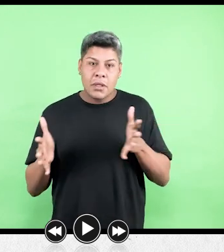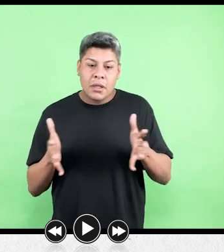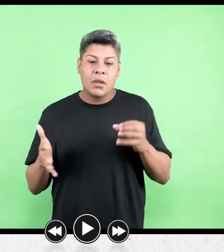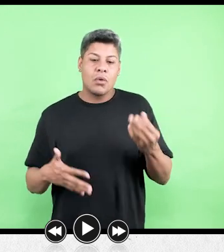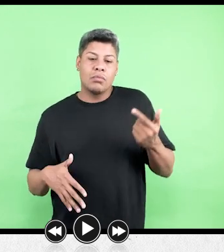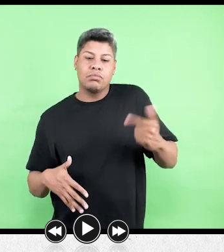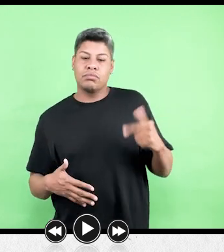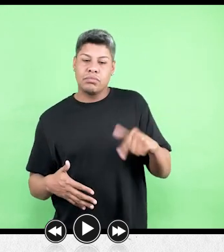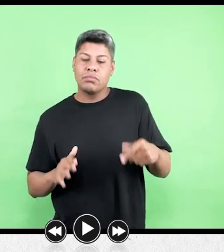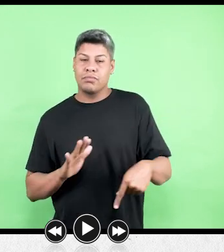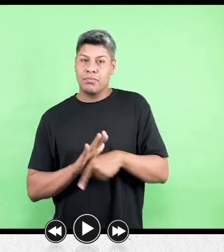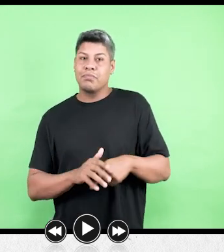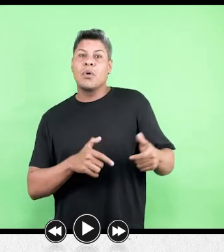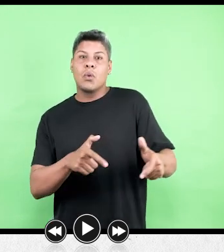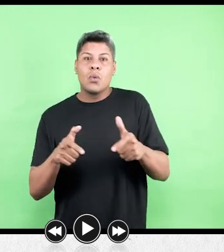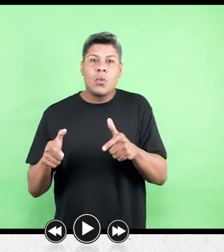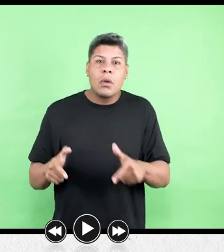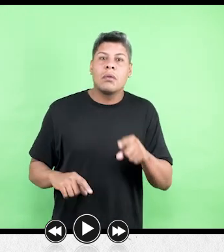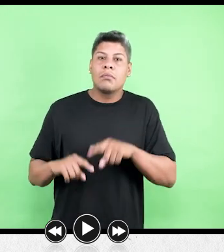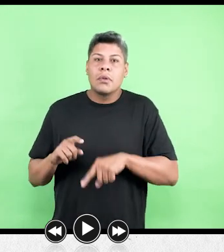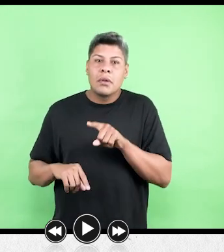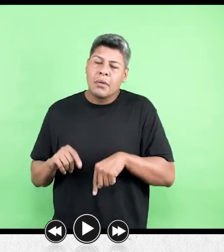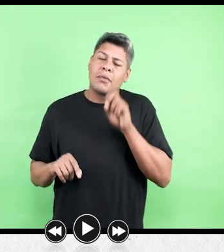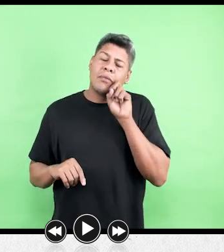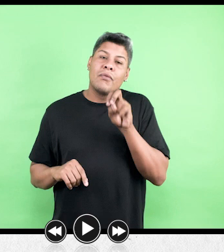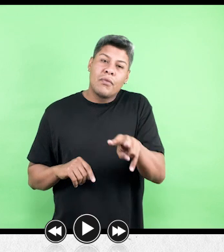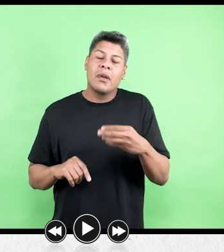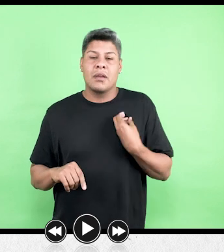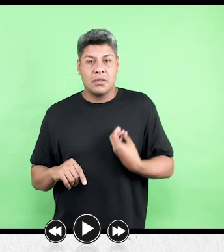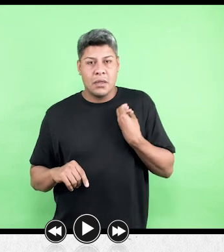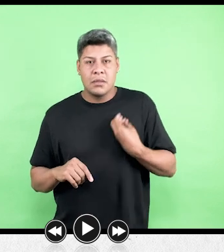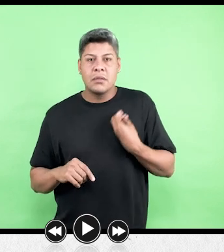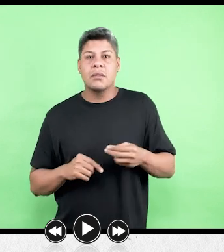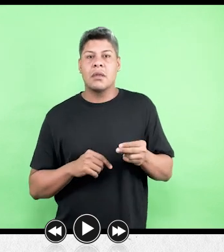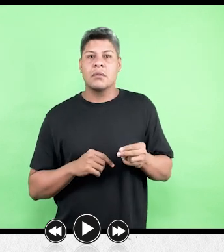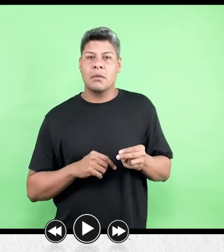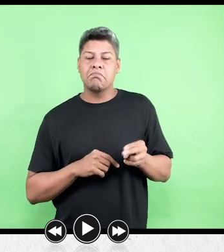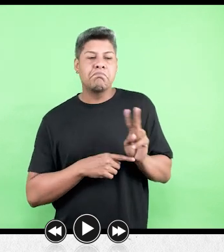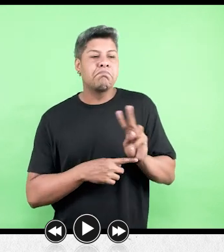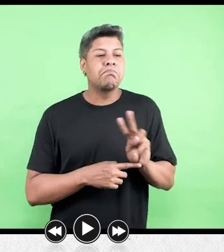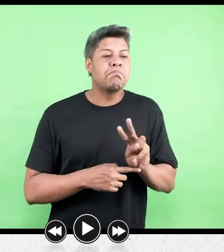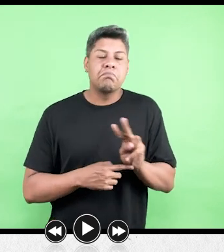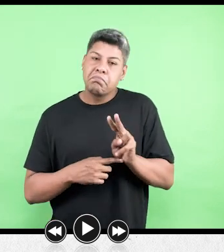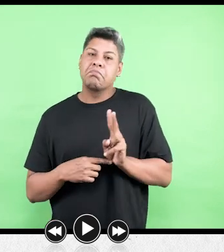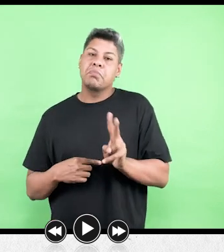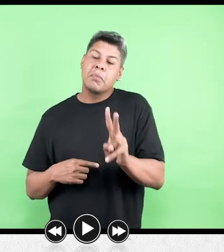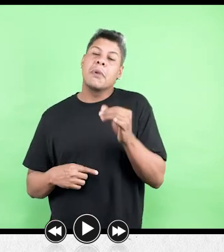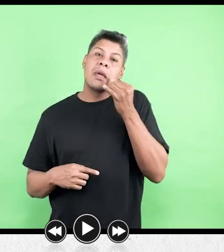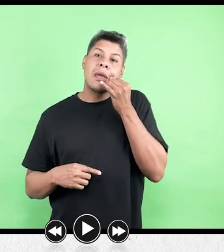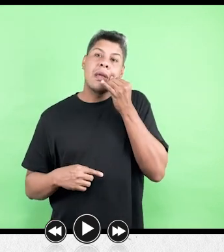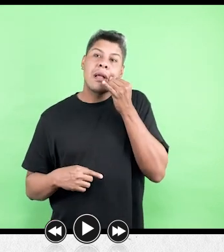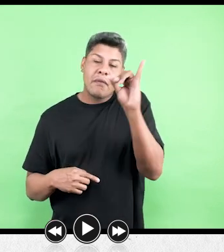para manutenção da adutora e os dispositivos acessórios, verificar essa existência de inspeções periódicas e manutenções preventivas, com a realização